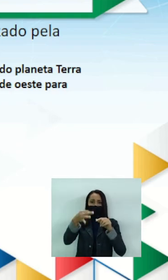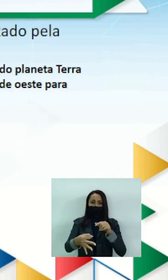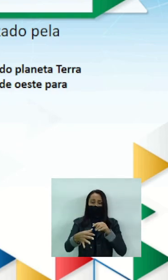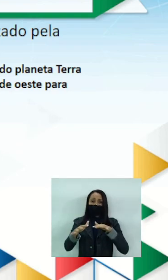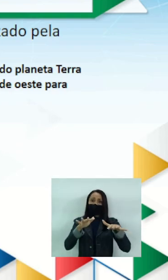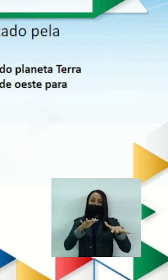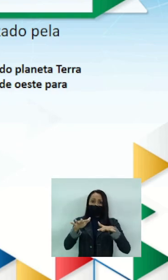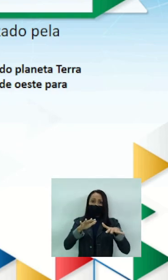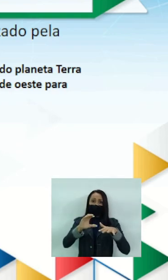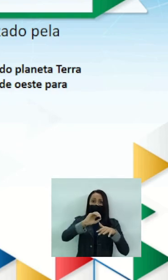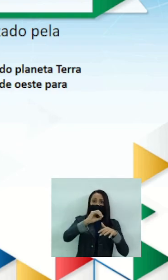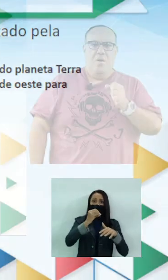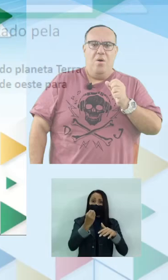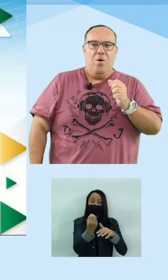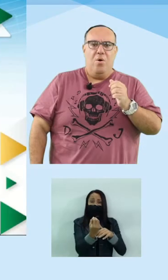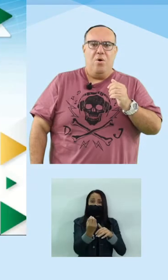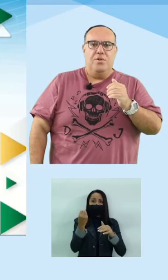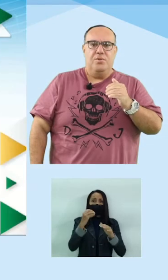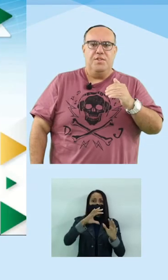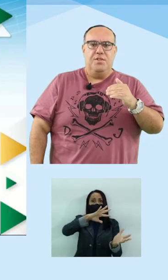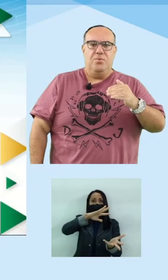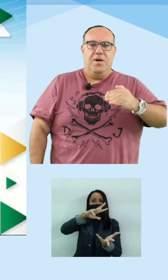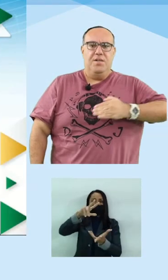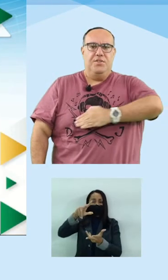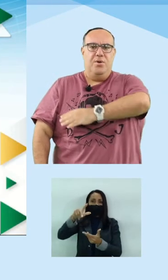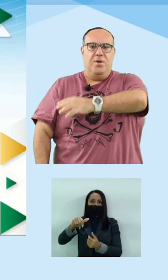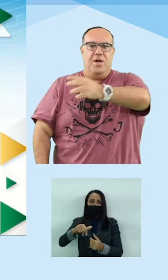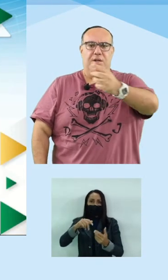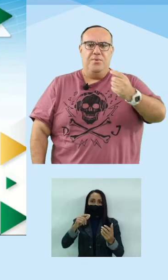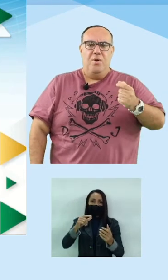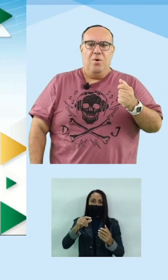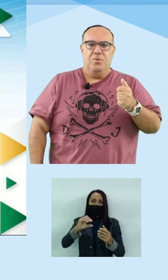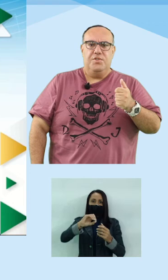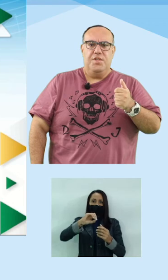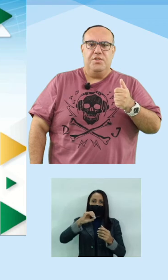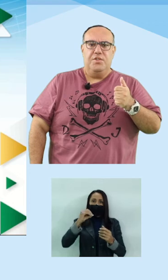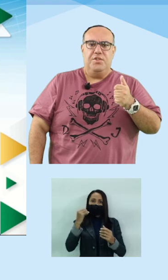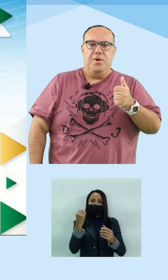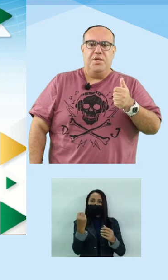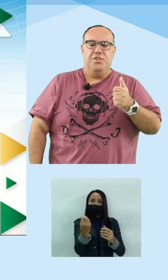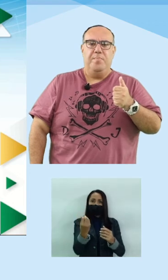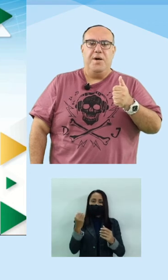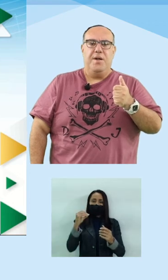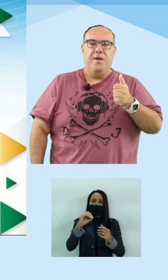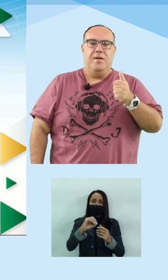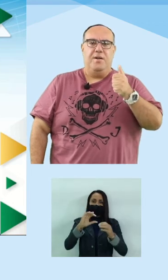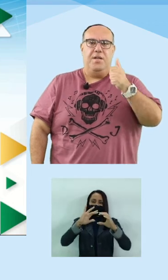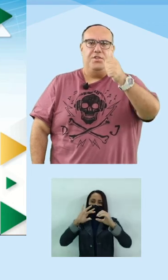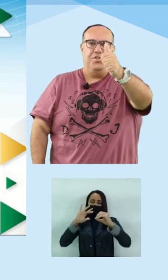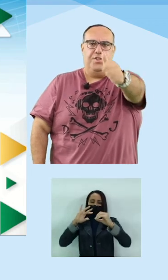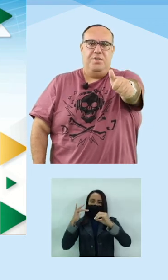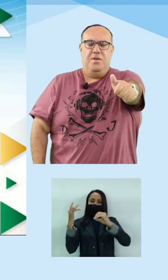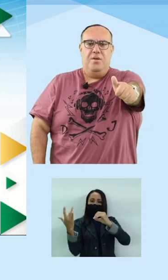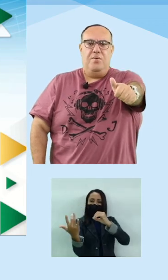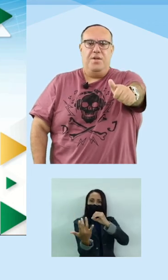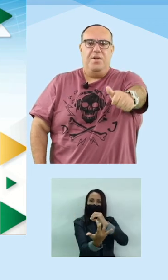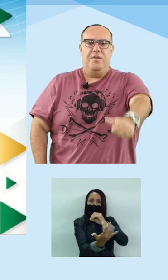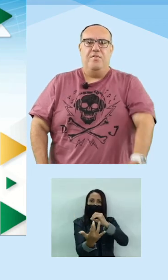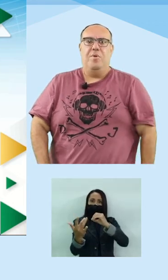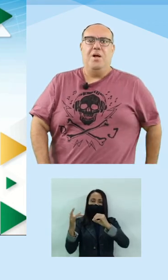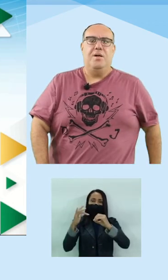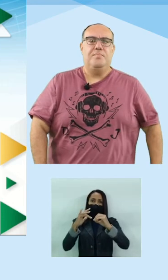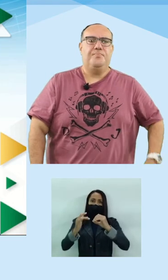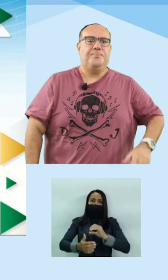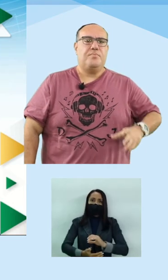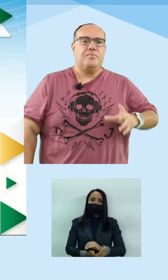de rotação do planeta Terra ocorre no sentido anti-horário, ou seja, de oeste para leste. Ok?